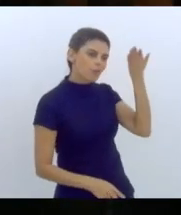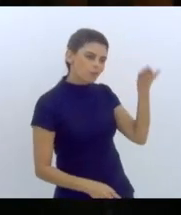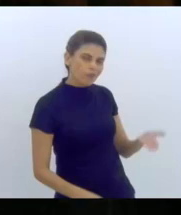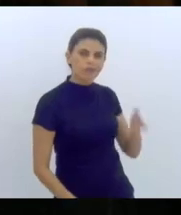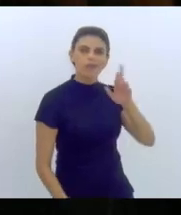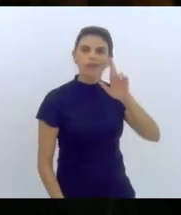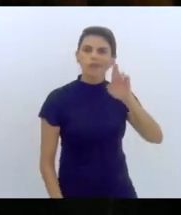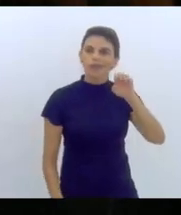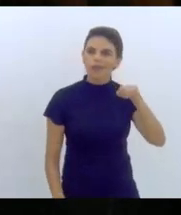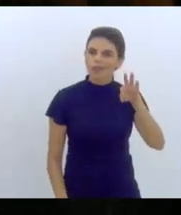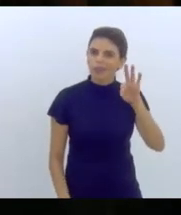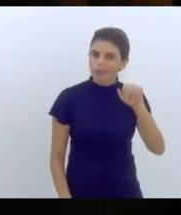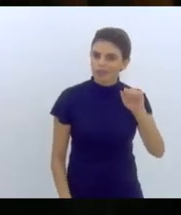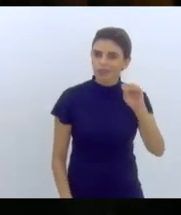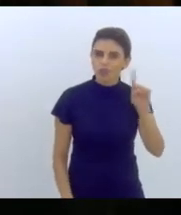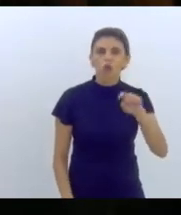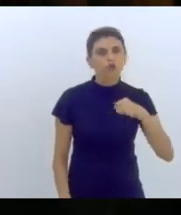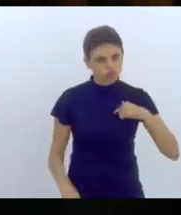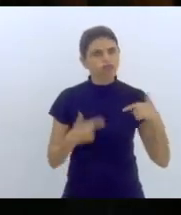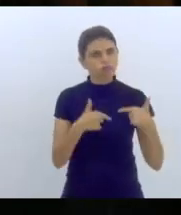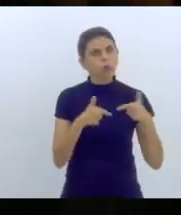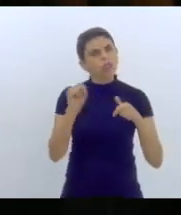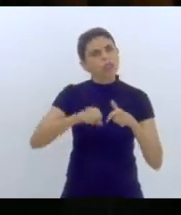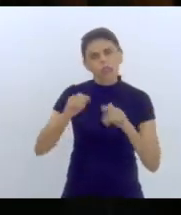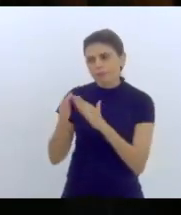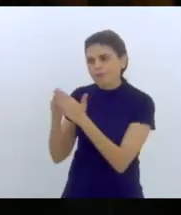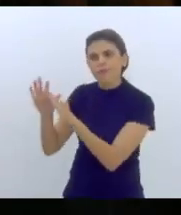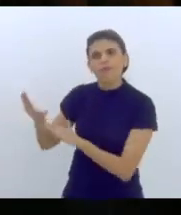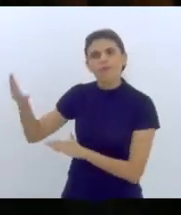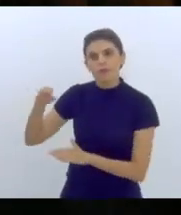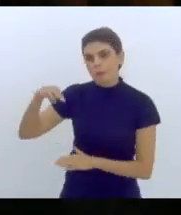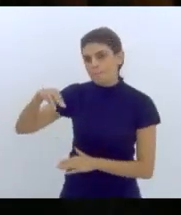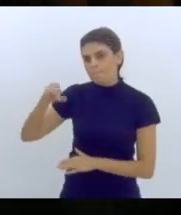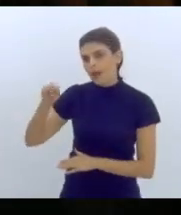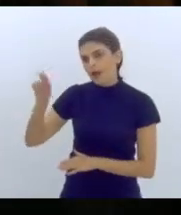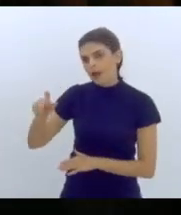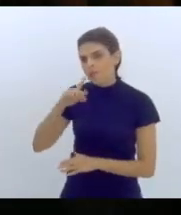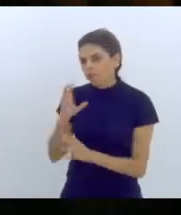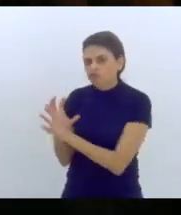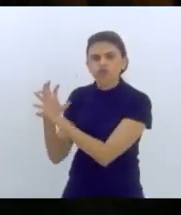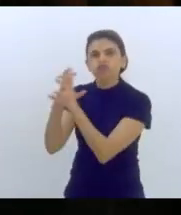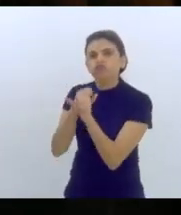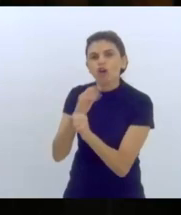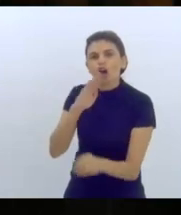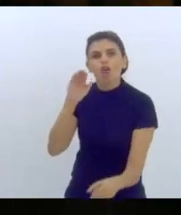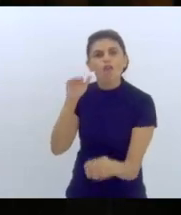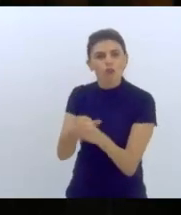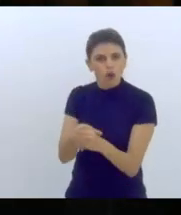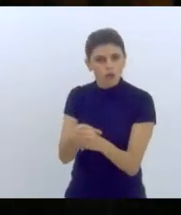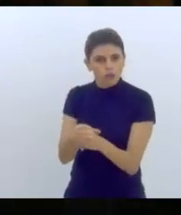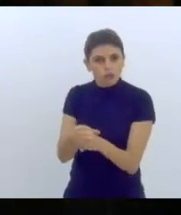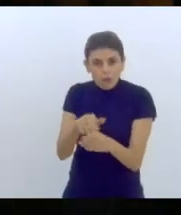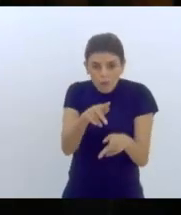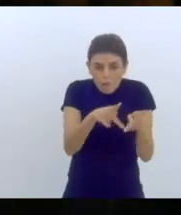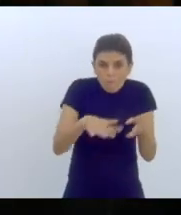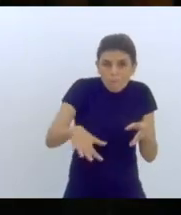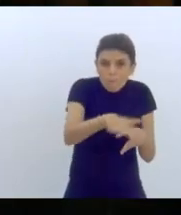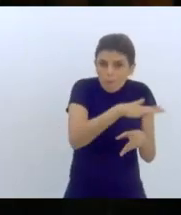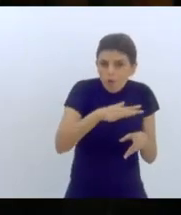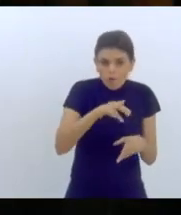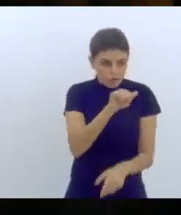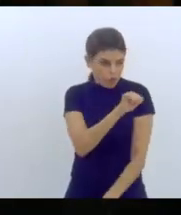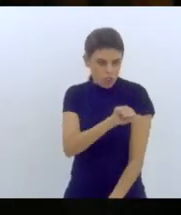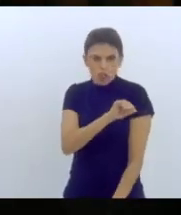para trabalhar não só para a Maré, mas pela votação que tive. A população do Estado do Rio de Janeiro entendeu muito